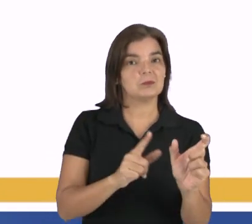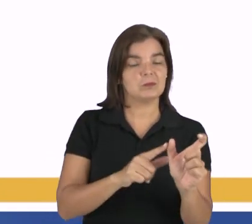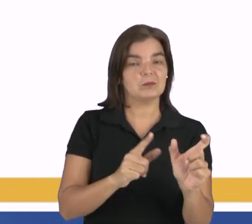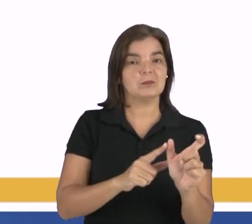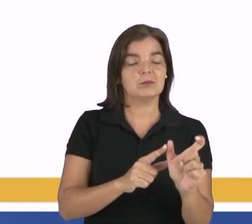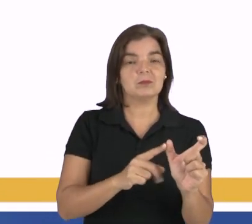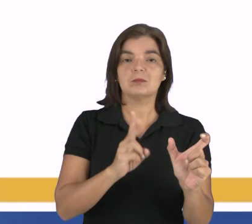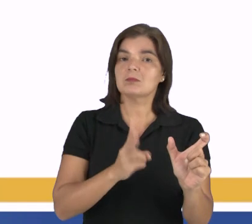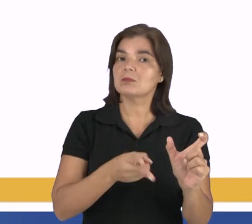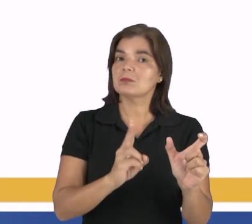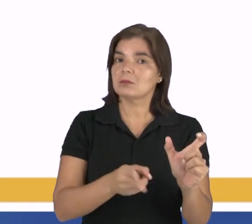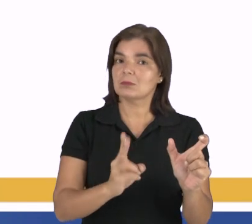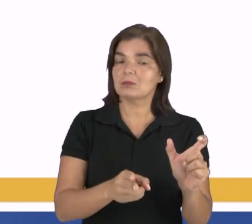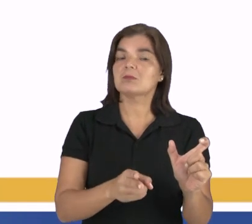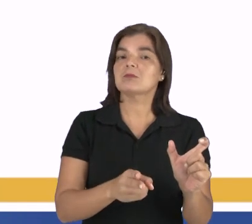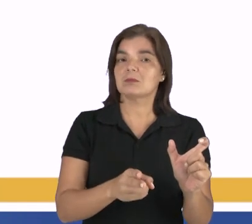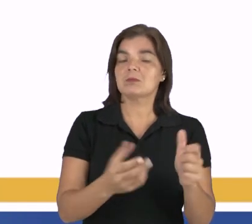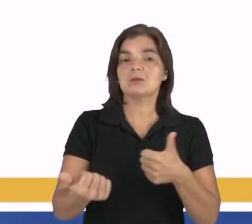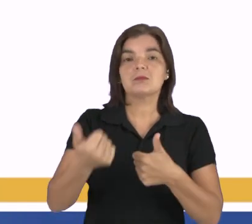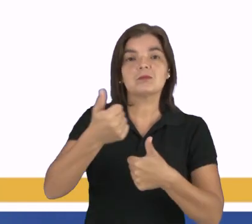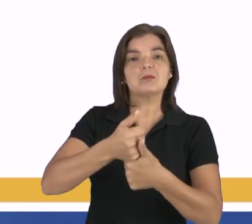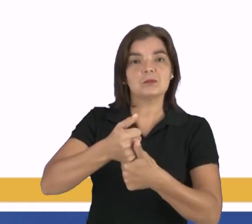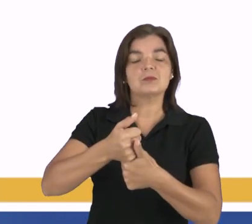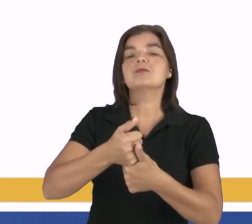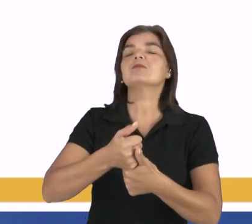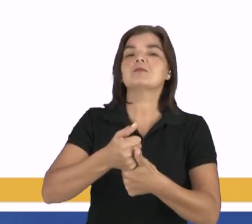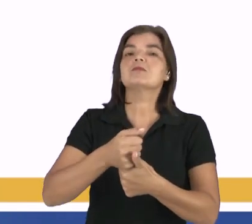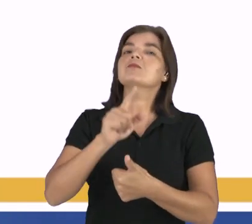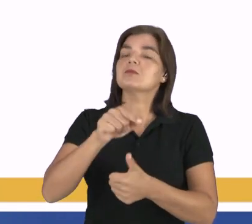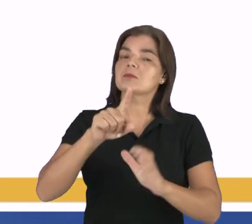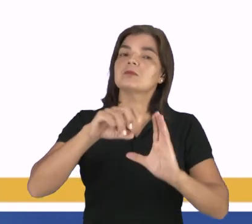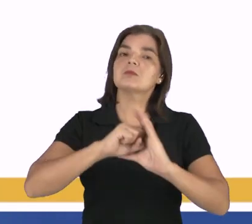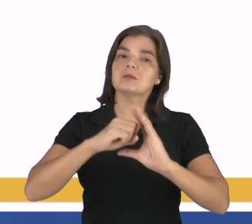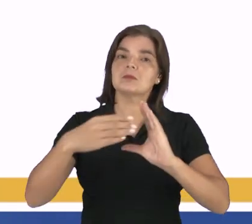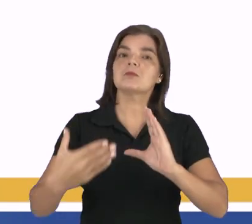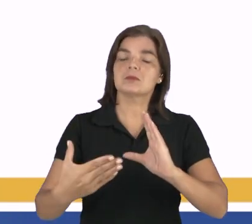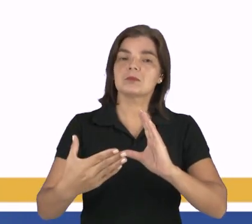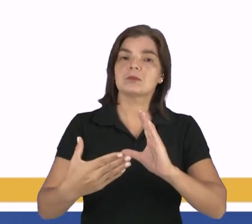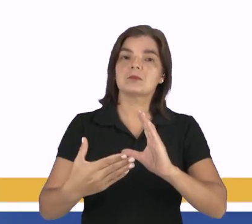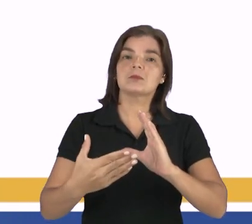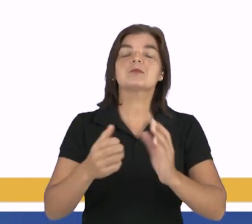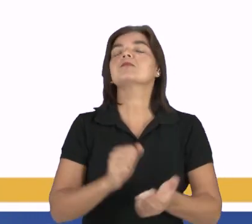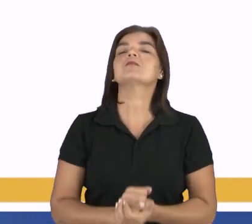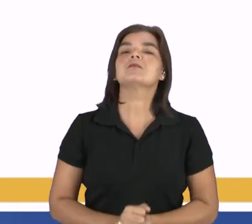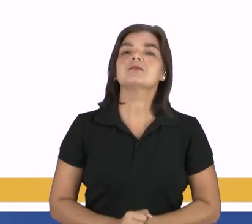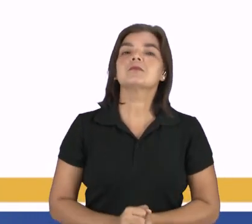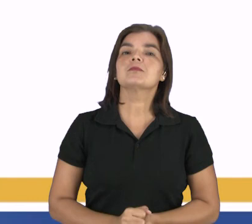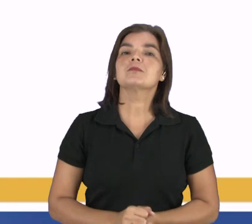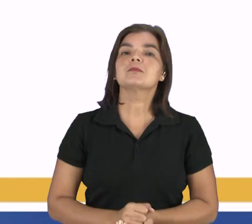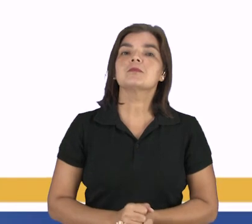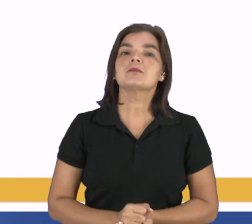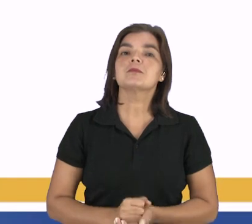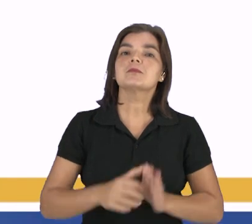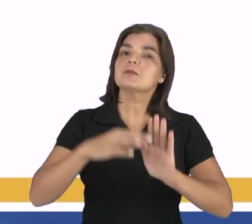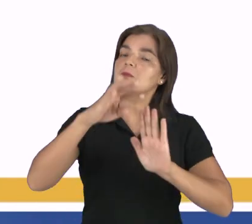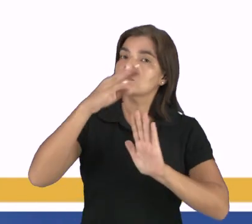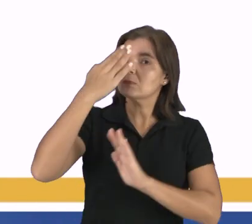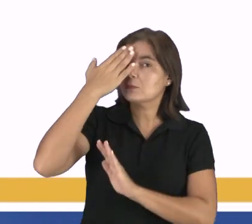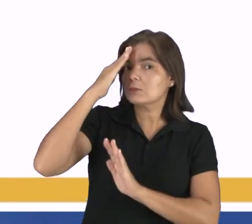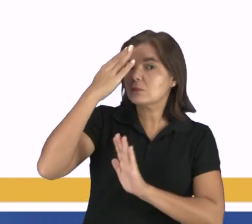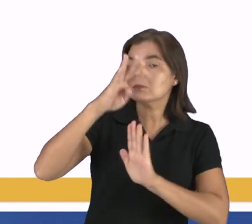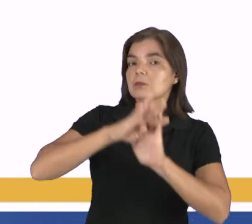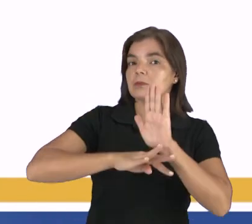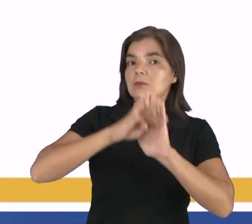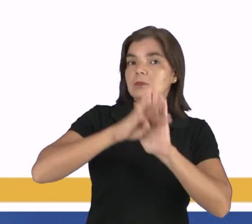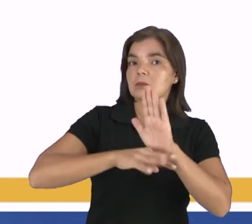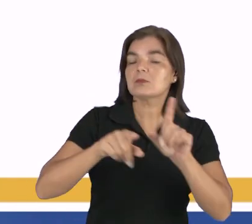para dizer as mesmas palavras por substituição é uma das características que conferem estabelecer entendimento